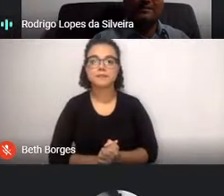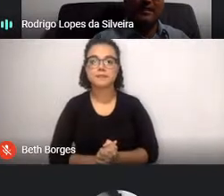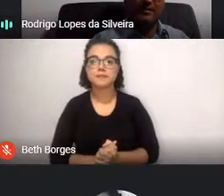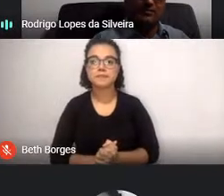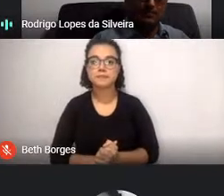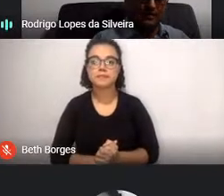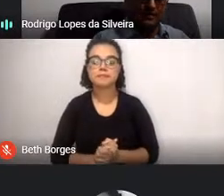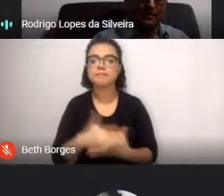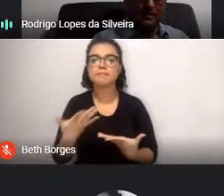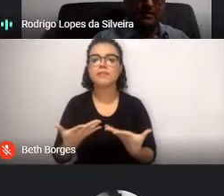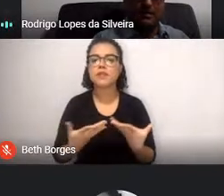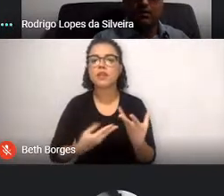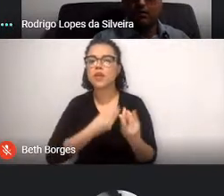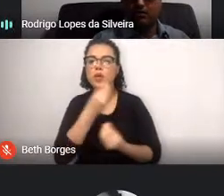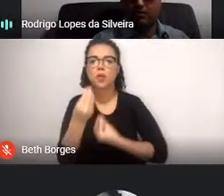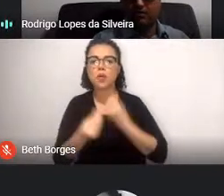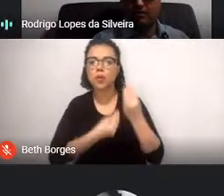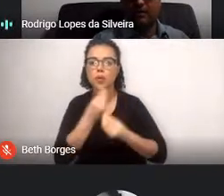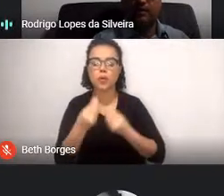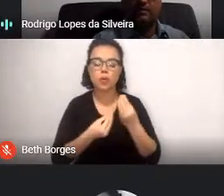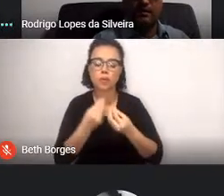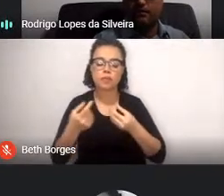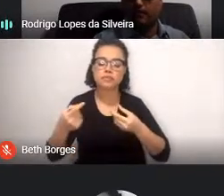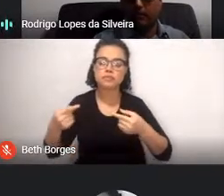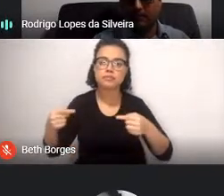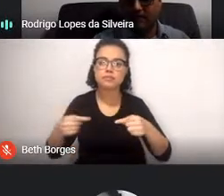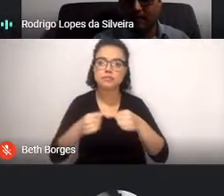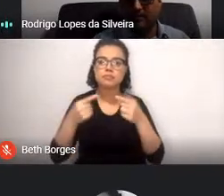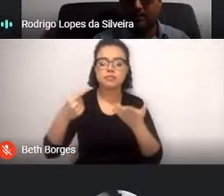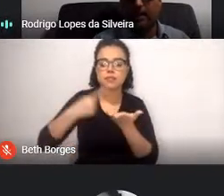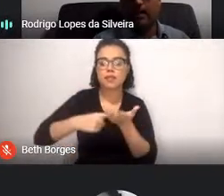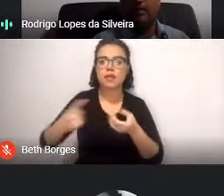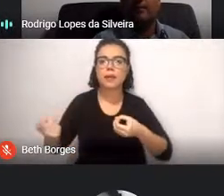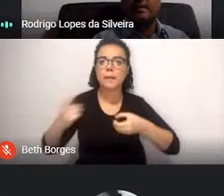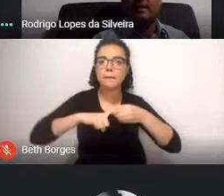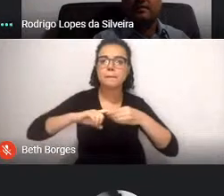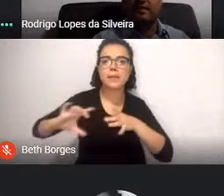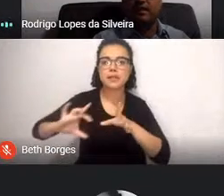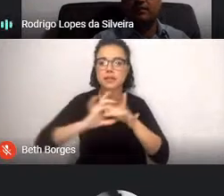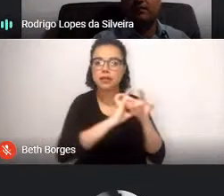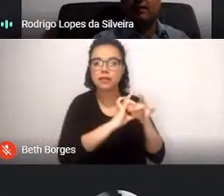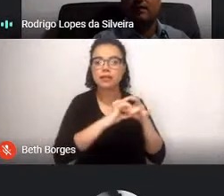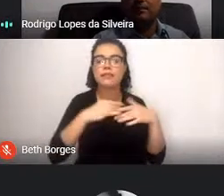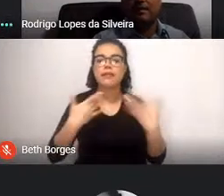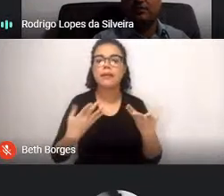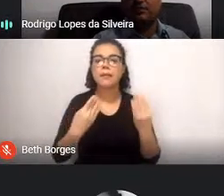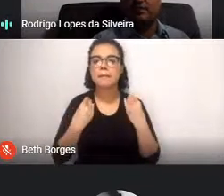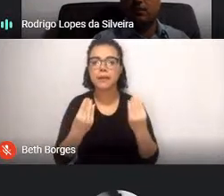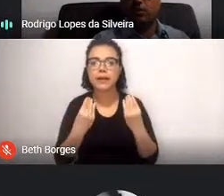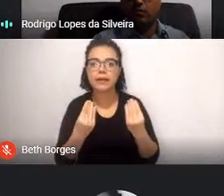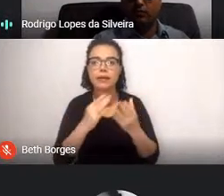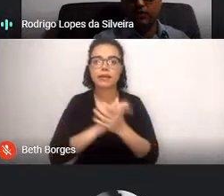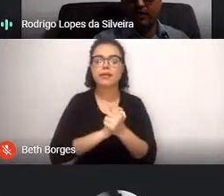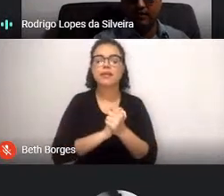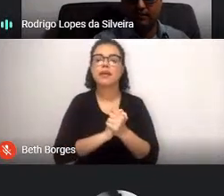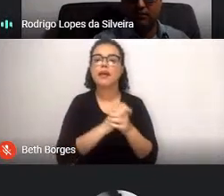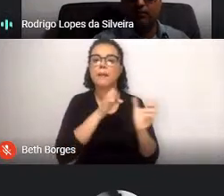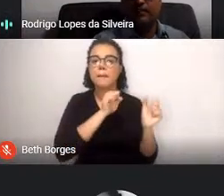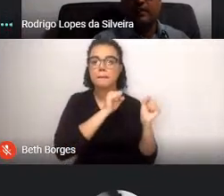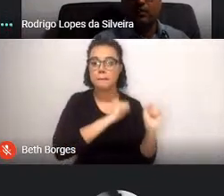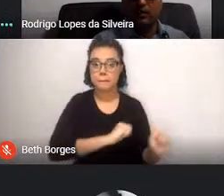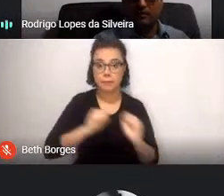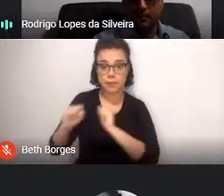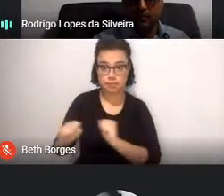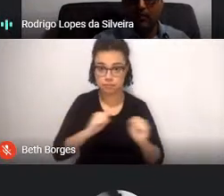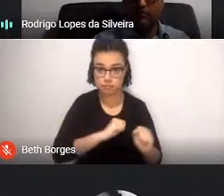Para que serve esta parceria? Como eu disse, né? Serve para potencializar, serve para a gente fazer uma